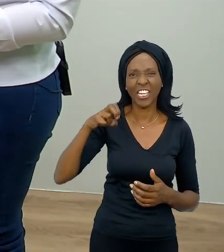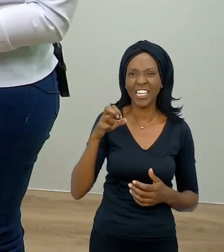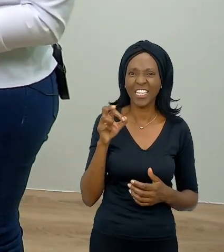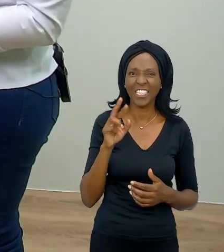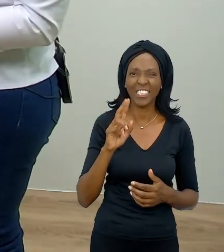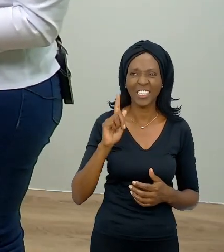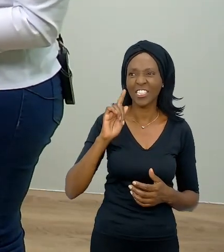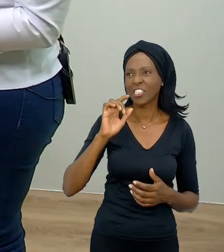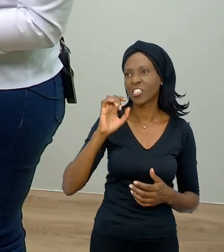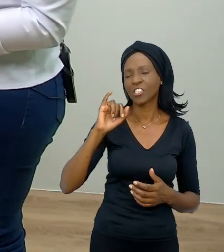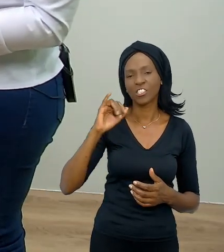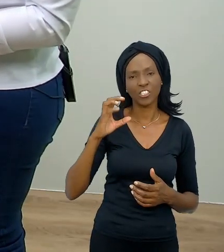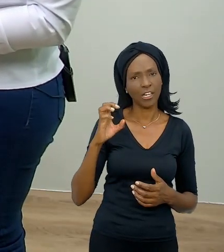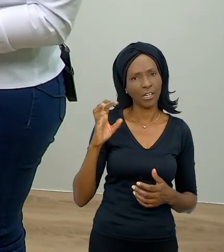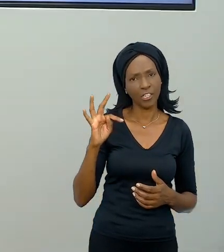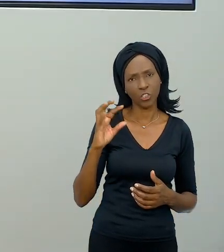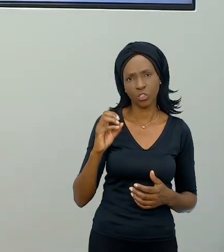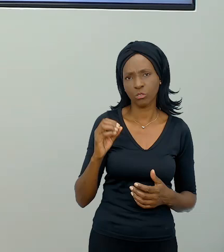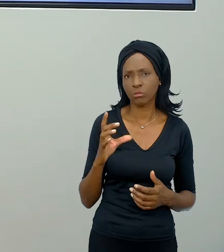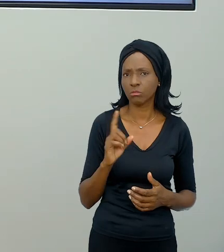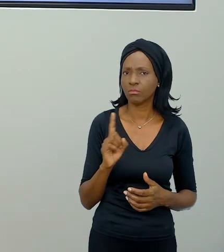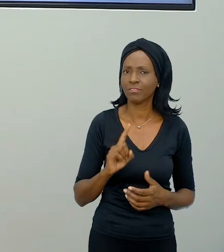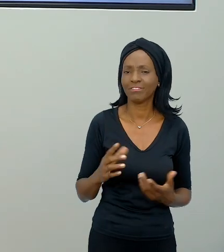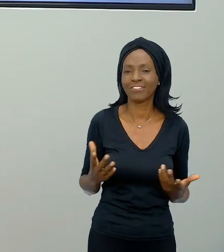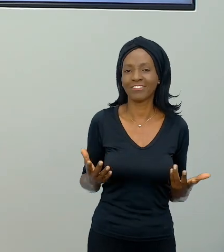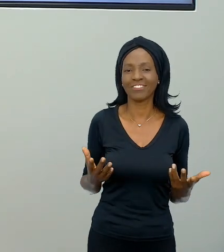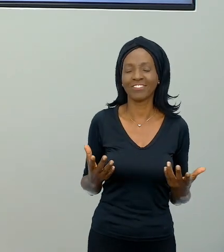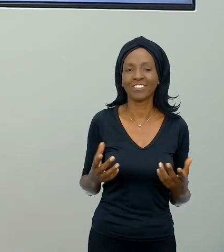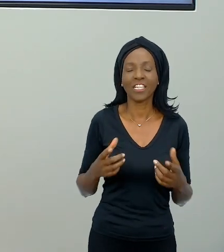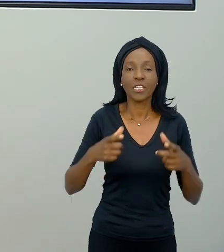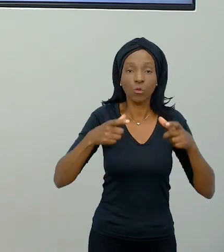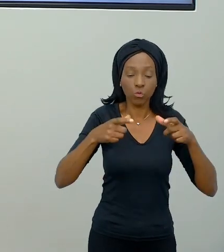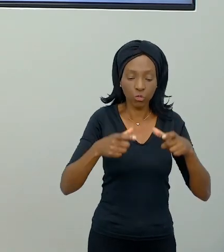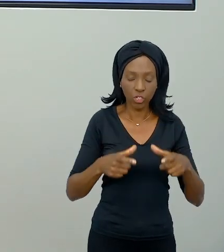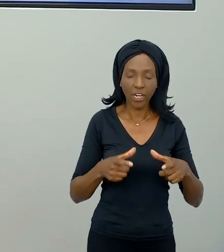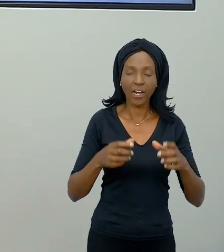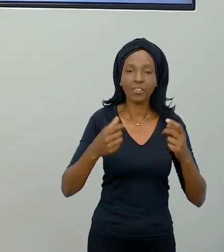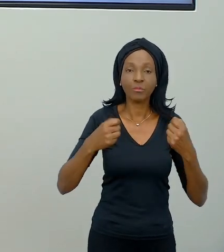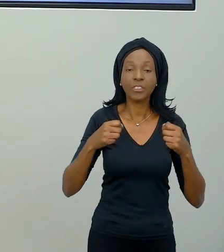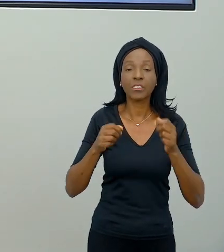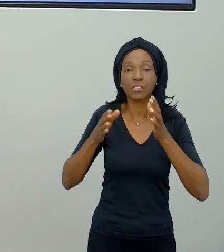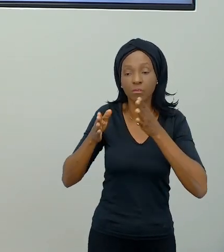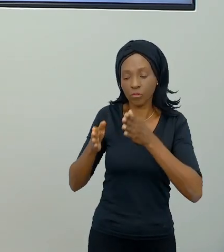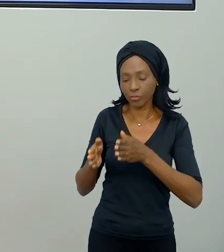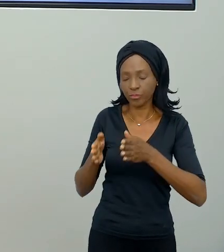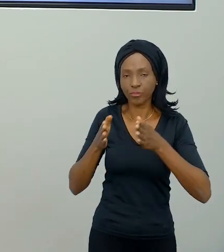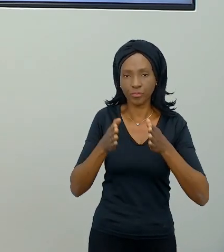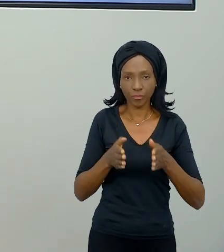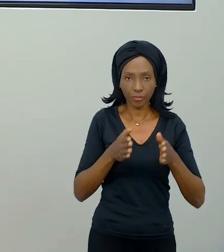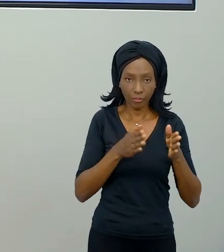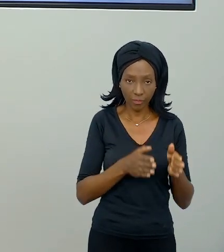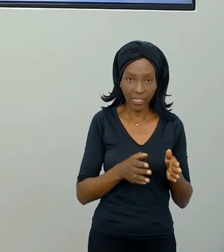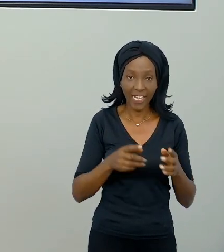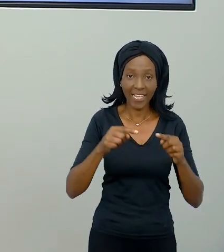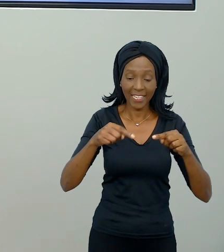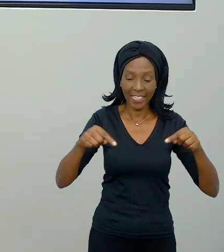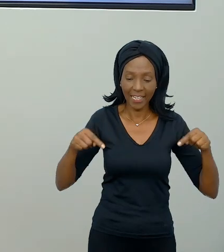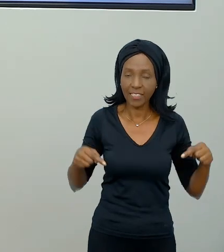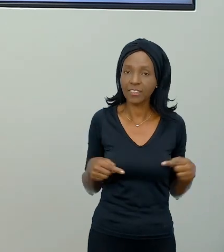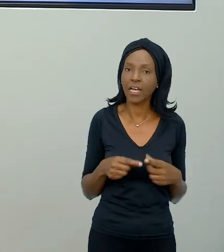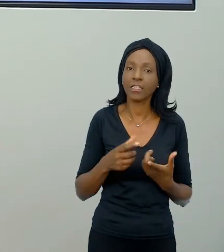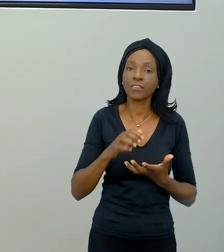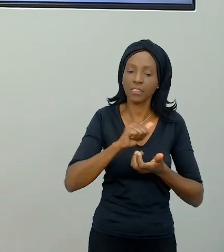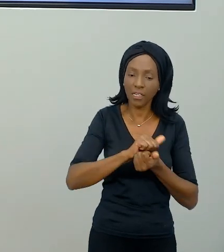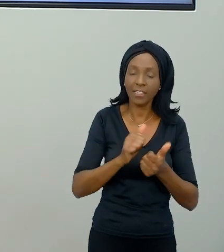um ambiente que se organiza, né, e torna o espaço mais adequado para que a situação